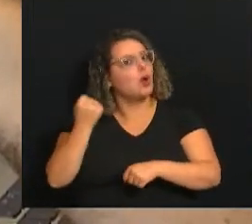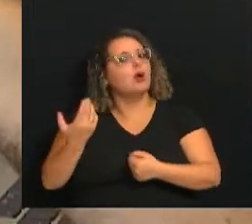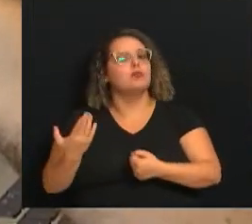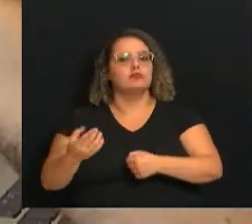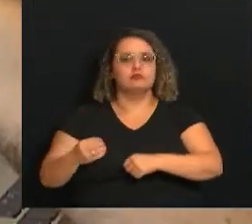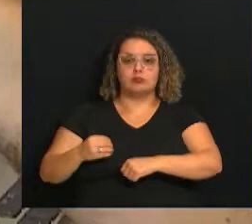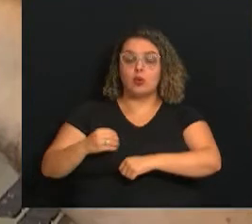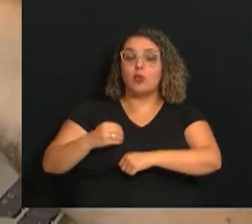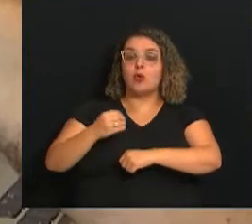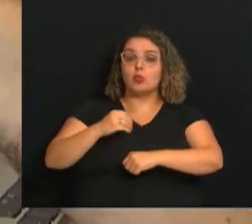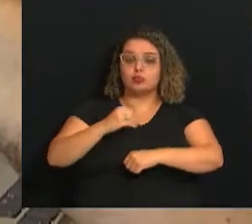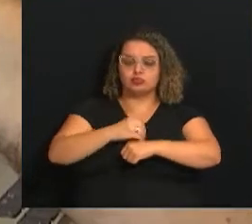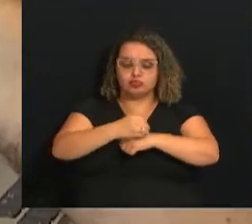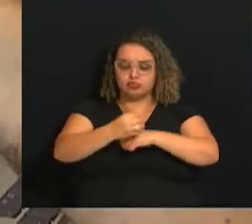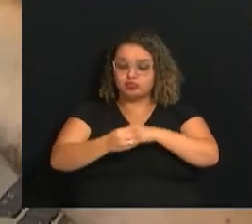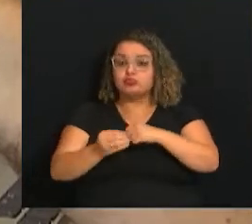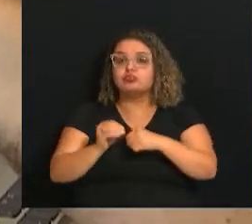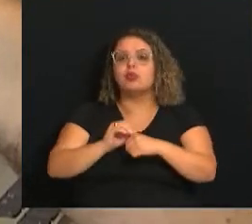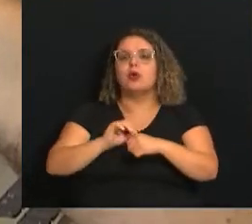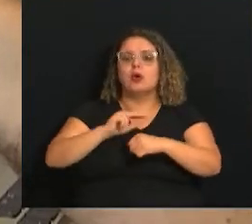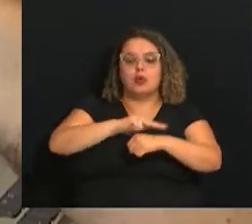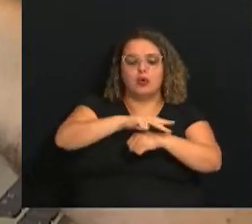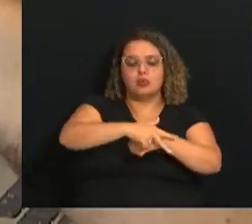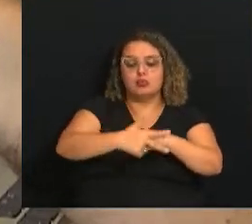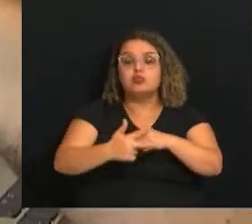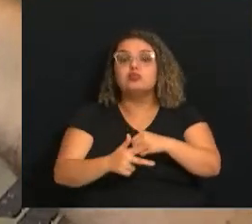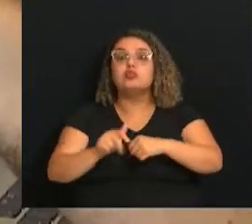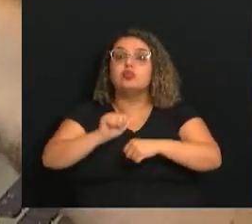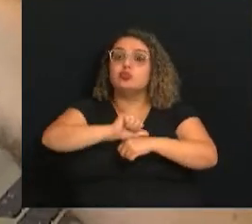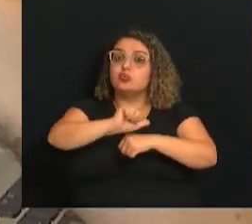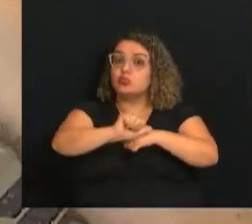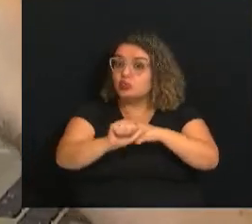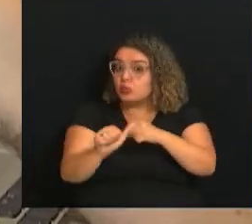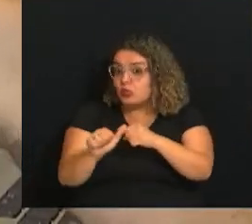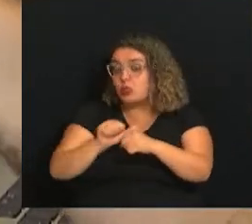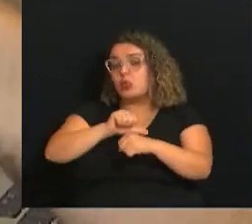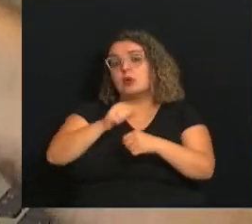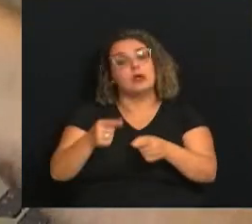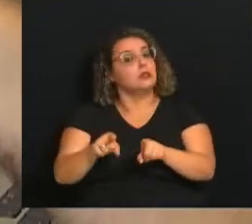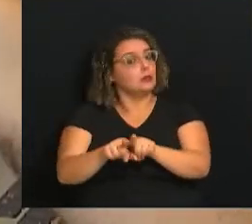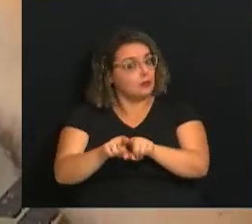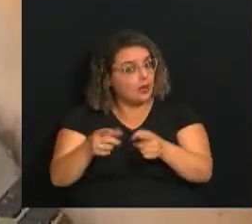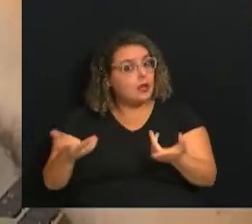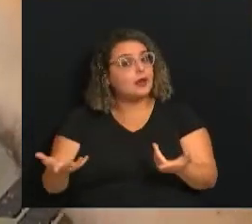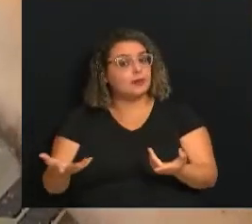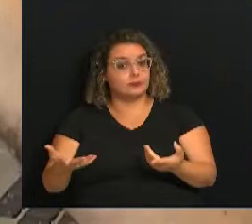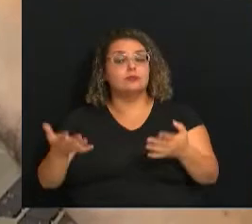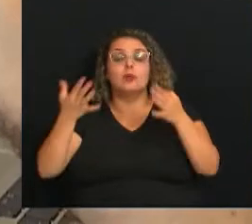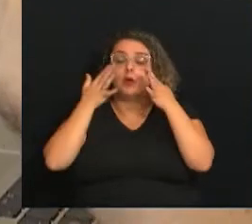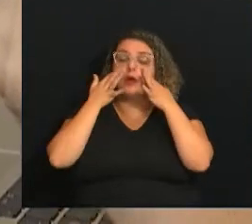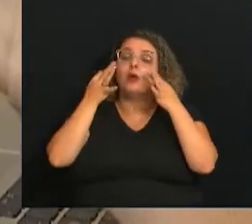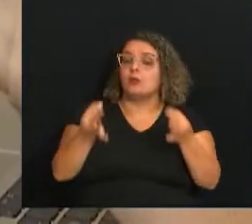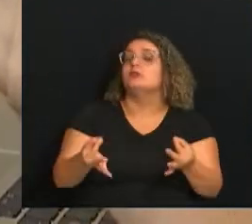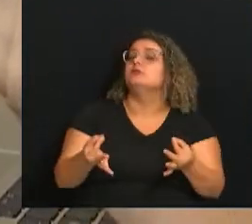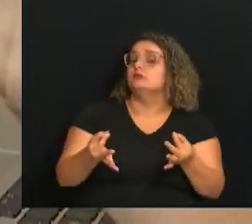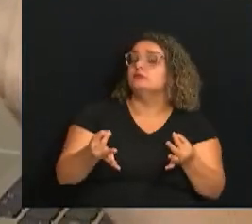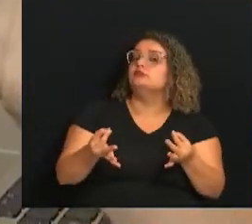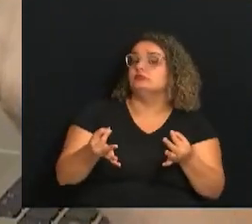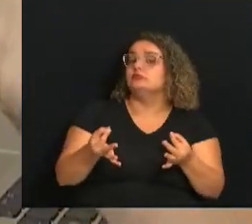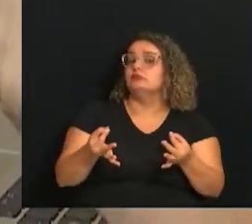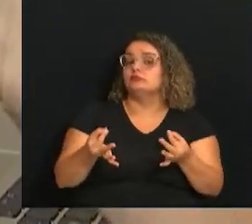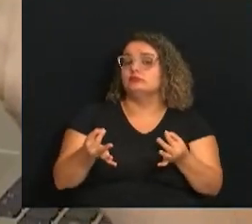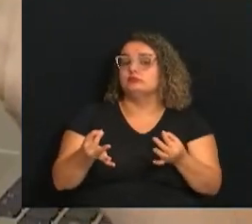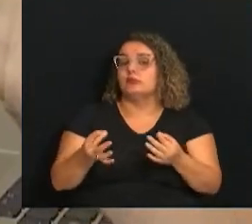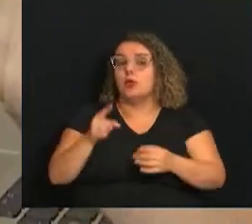a chikungunya e até o zika vírus. E isso daí a gente tem que tomar atenção, porque assim, além dos